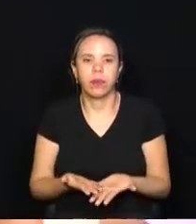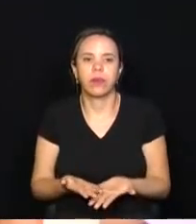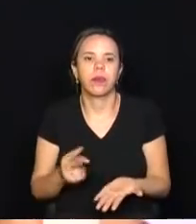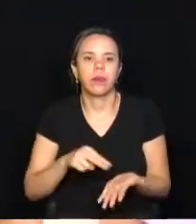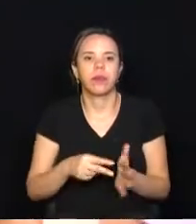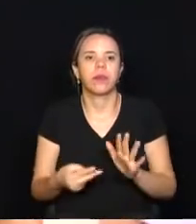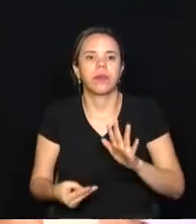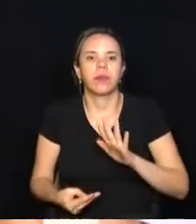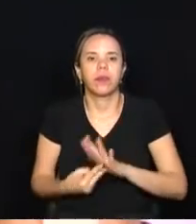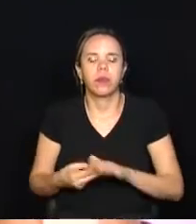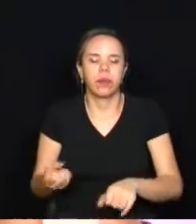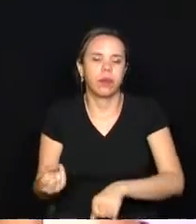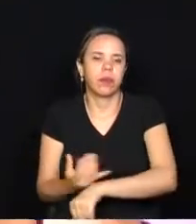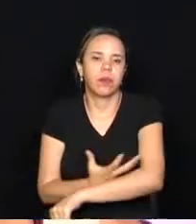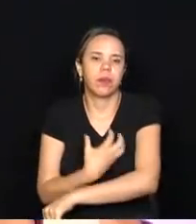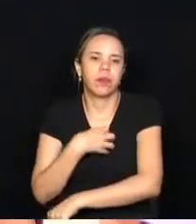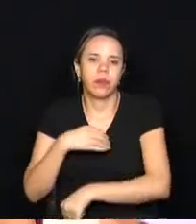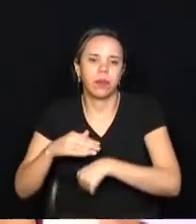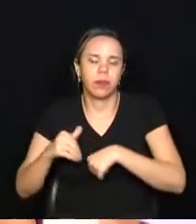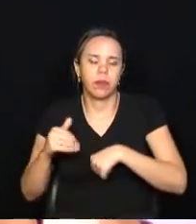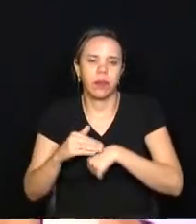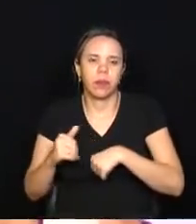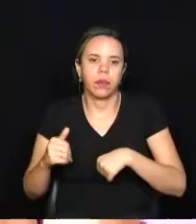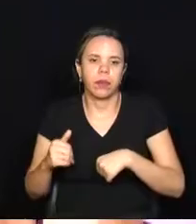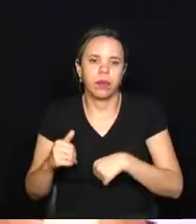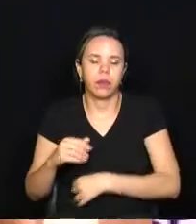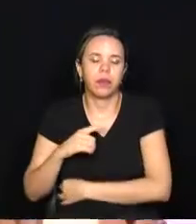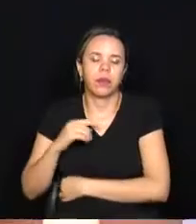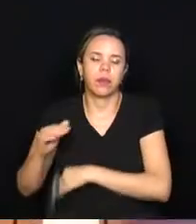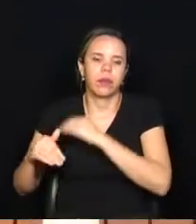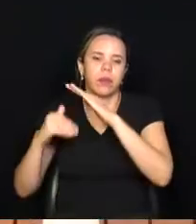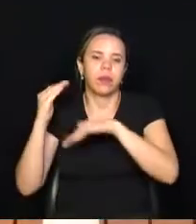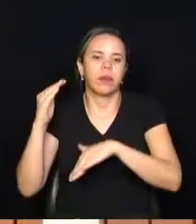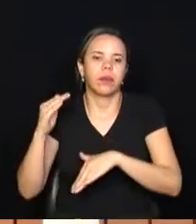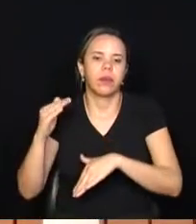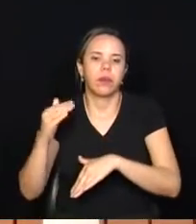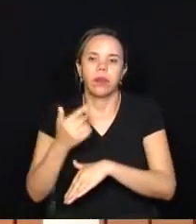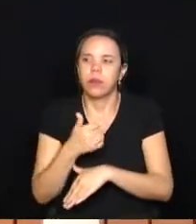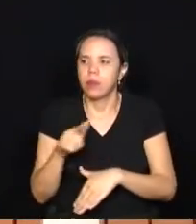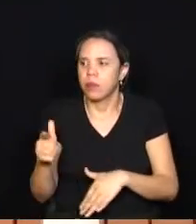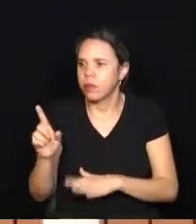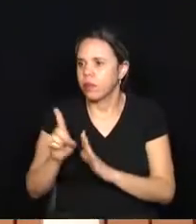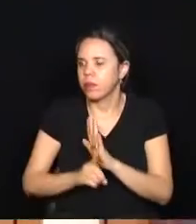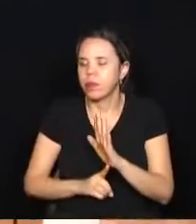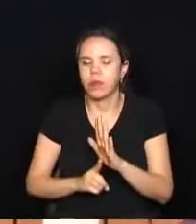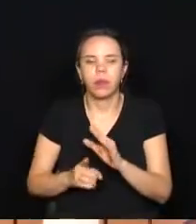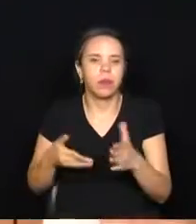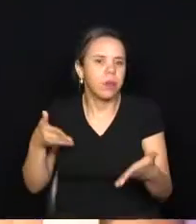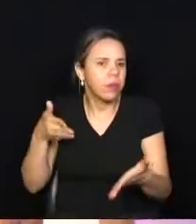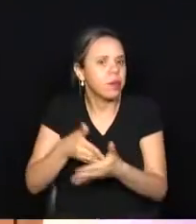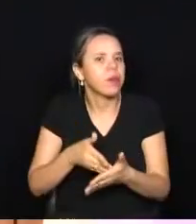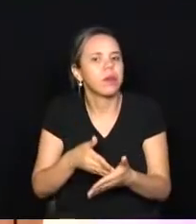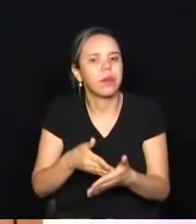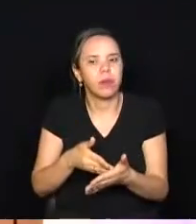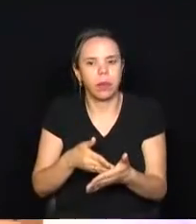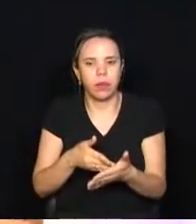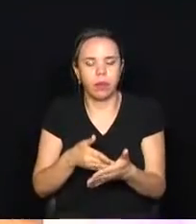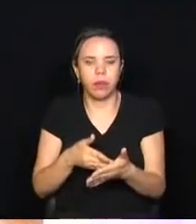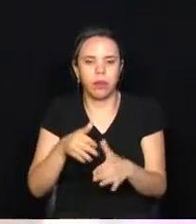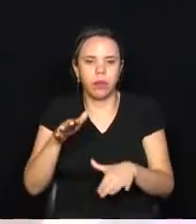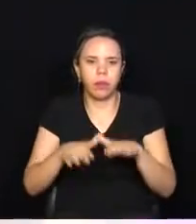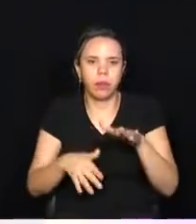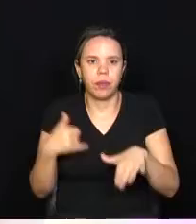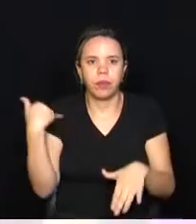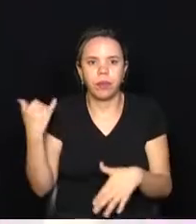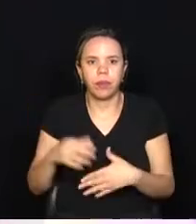é a questão do emocional, do afetivo, né, que ela vai crescendo. Então, você não tem o direito de barrar isso em uma determinada